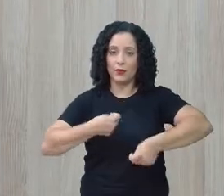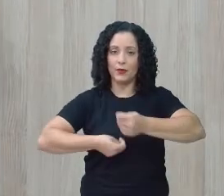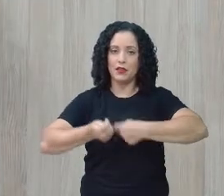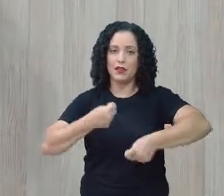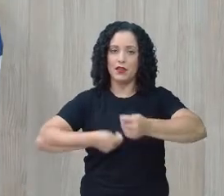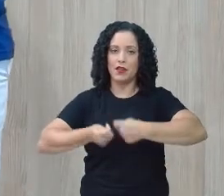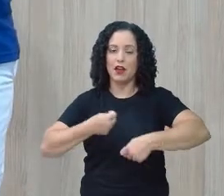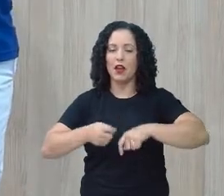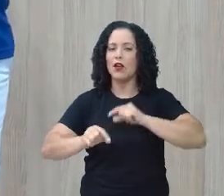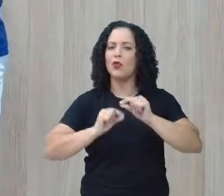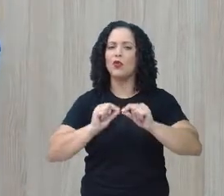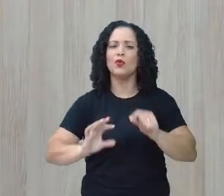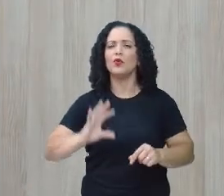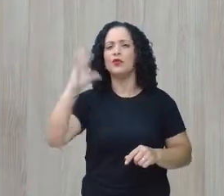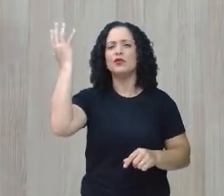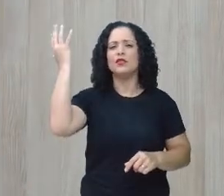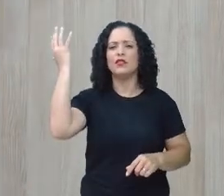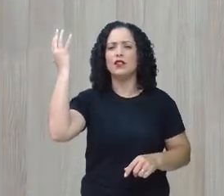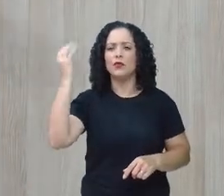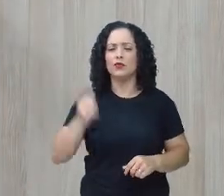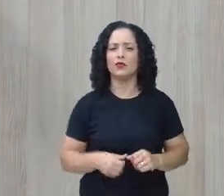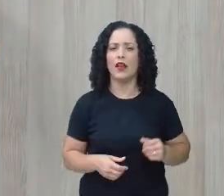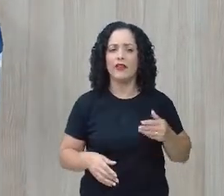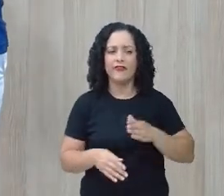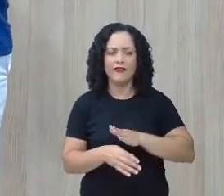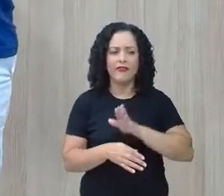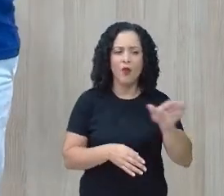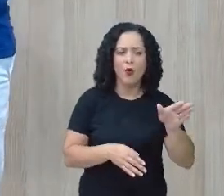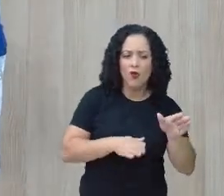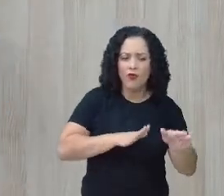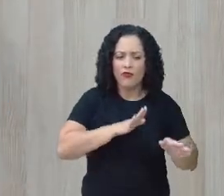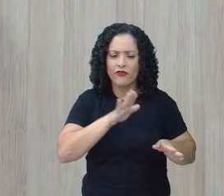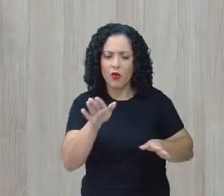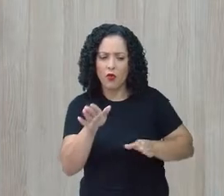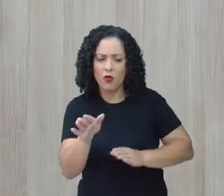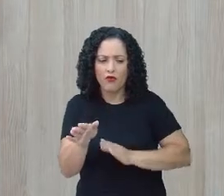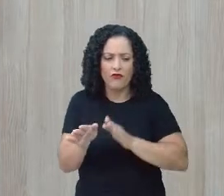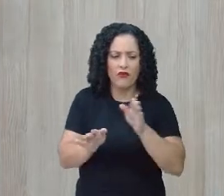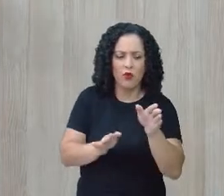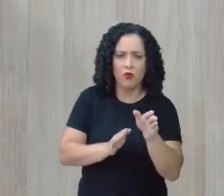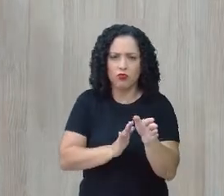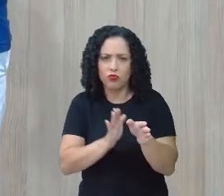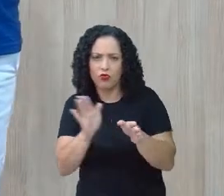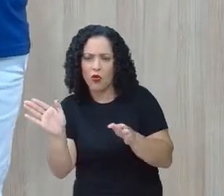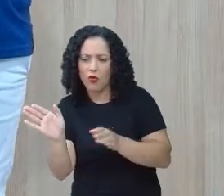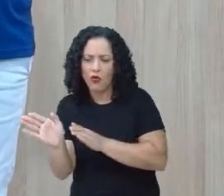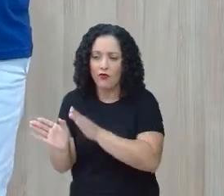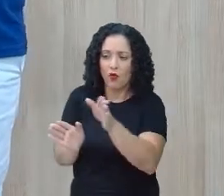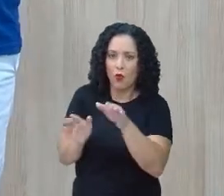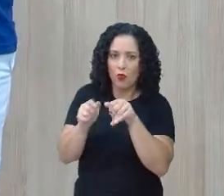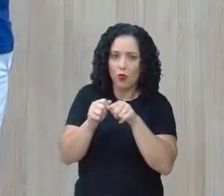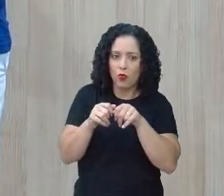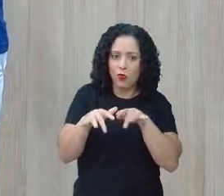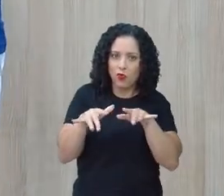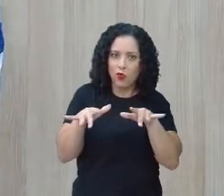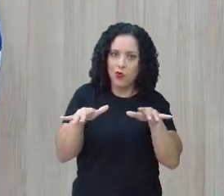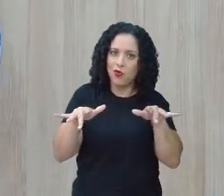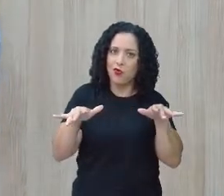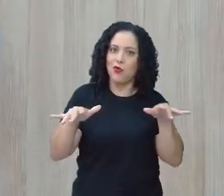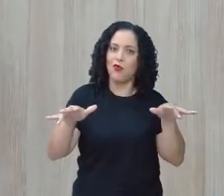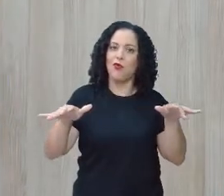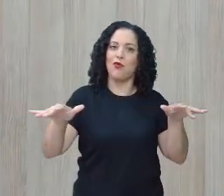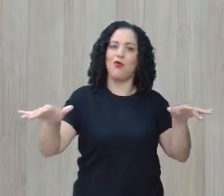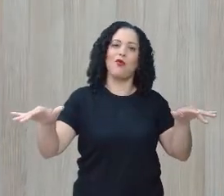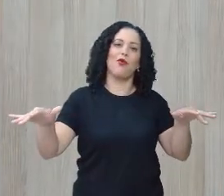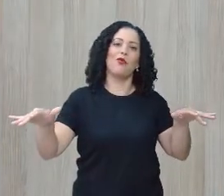eles saíram, né, chegando em outros territórios, iam para um território num canto, em outro, e aí foram ampliando